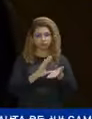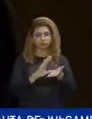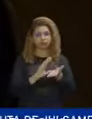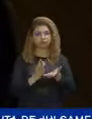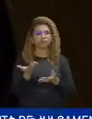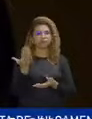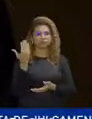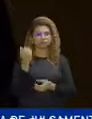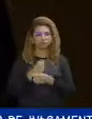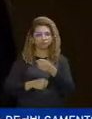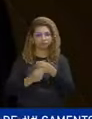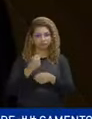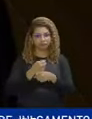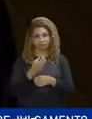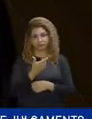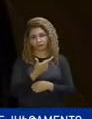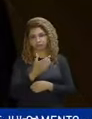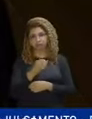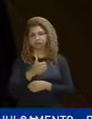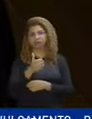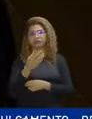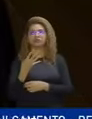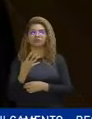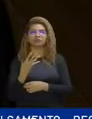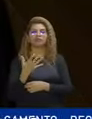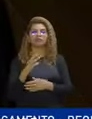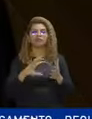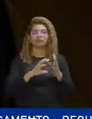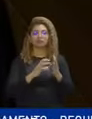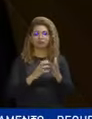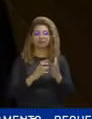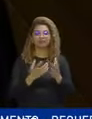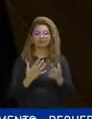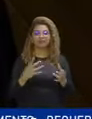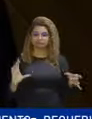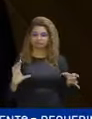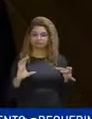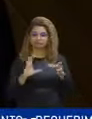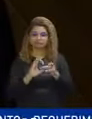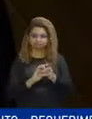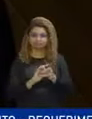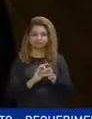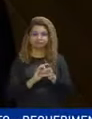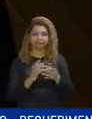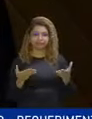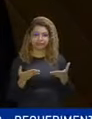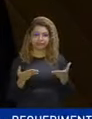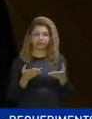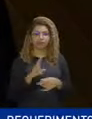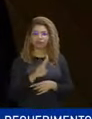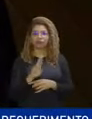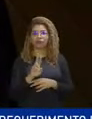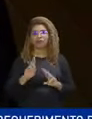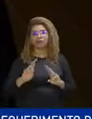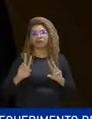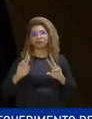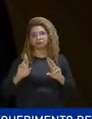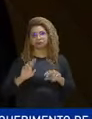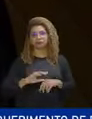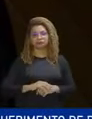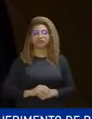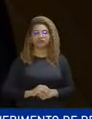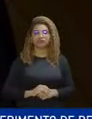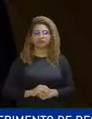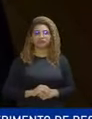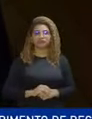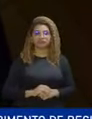de 2014 do Partido Patriota, o qual, após fusão, denomina-se Partido de Renovação Democrática. Na